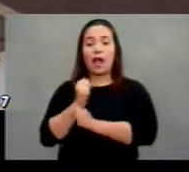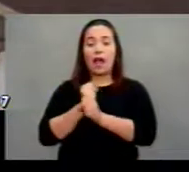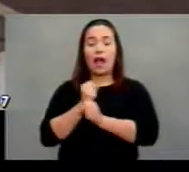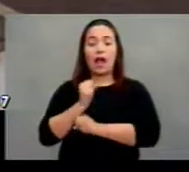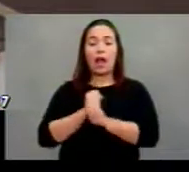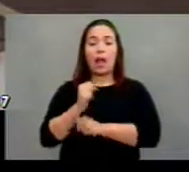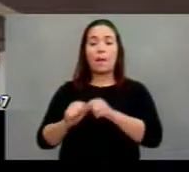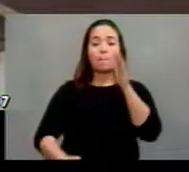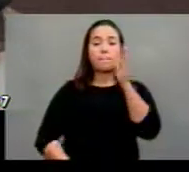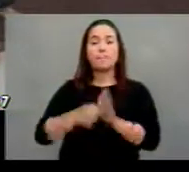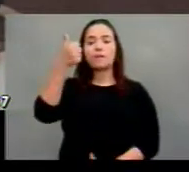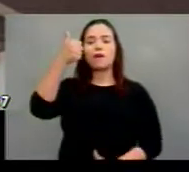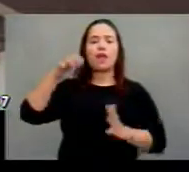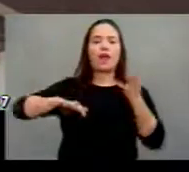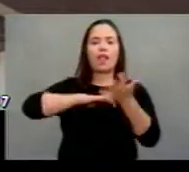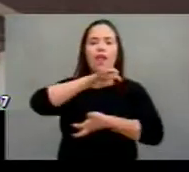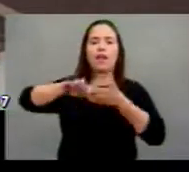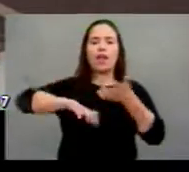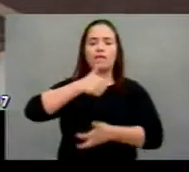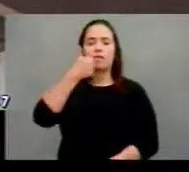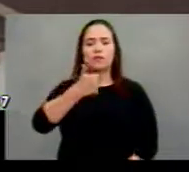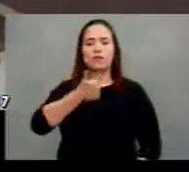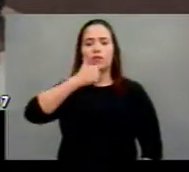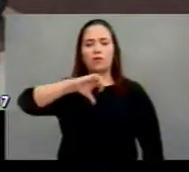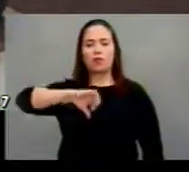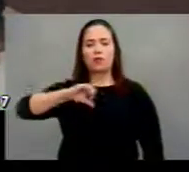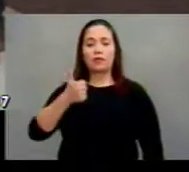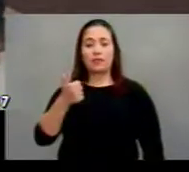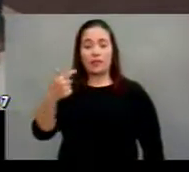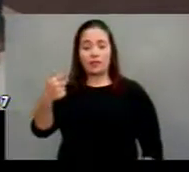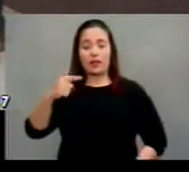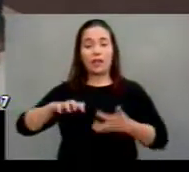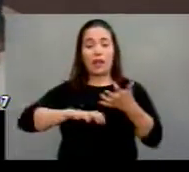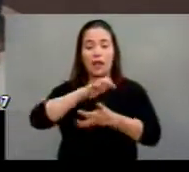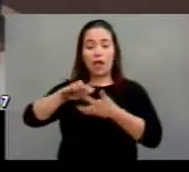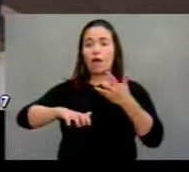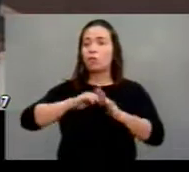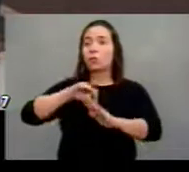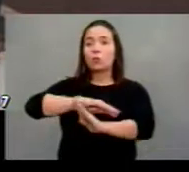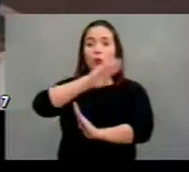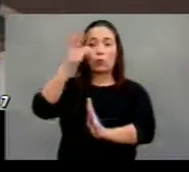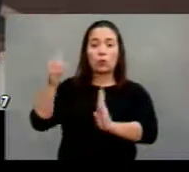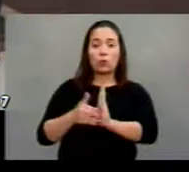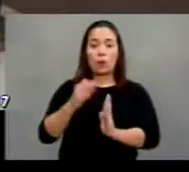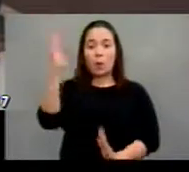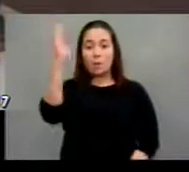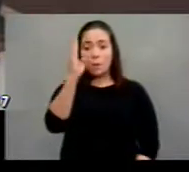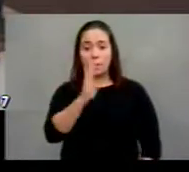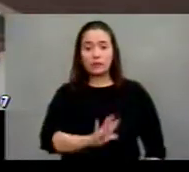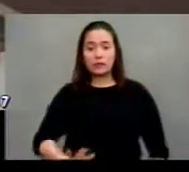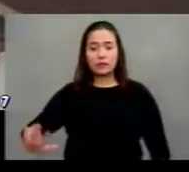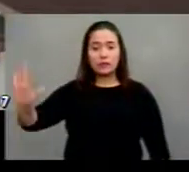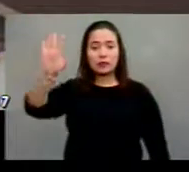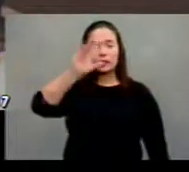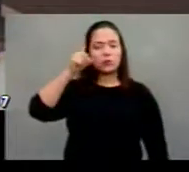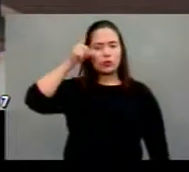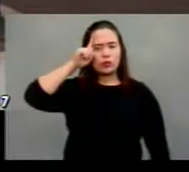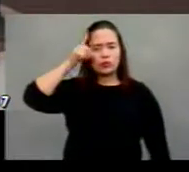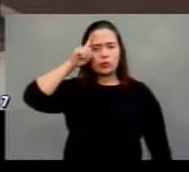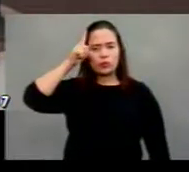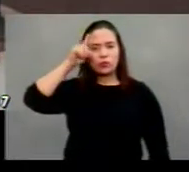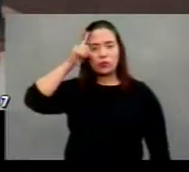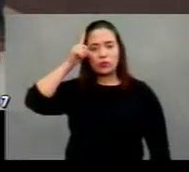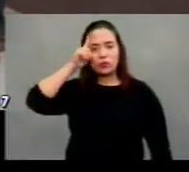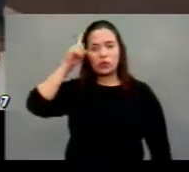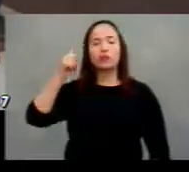geral do Brasil, 1917. Os trabalhadores pararam o Brasil durante dias, várias